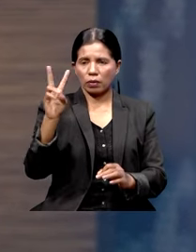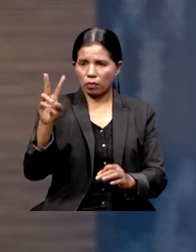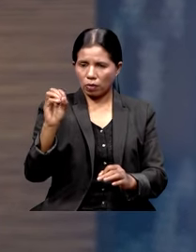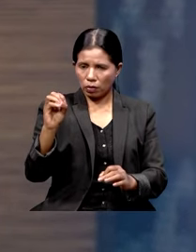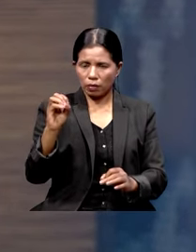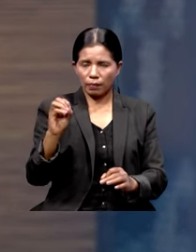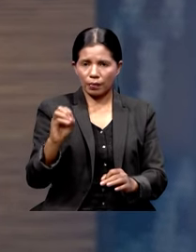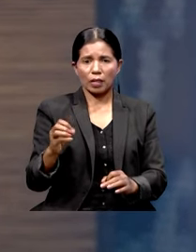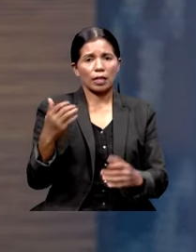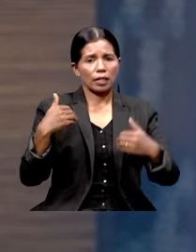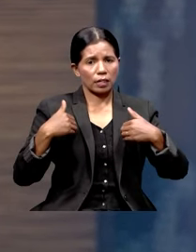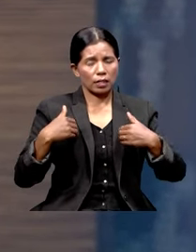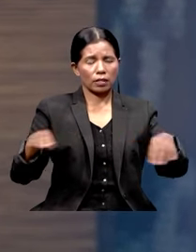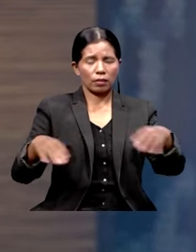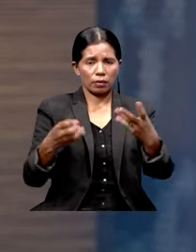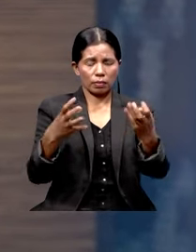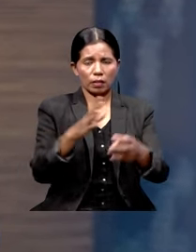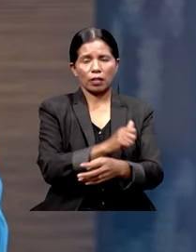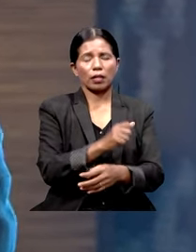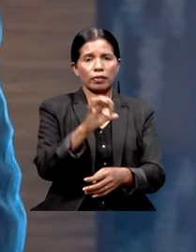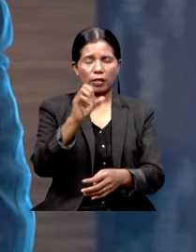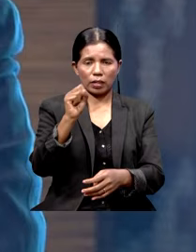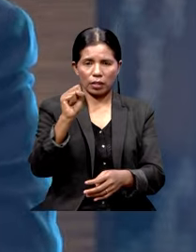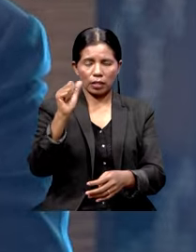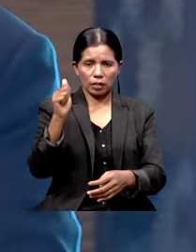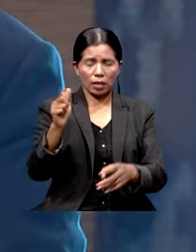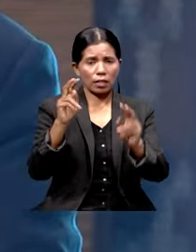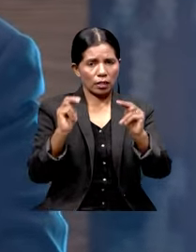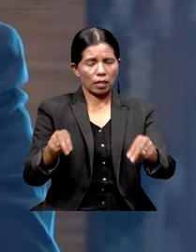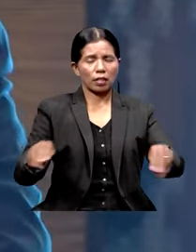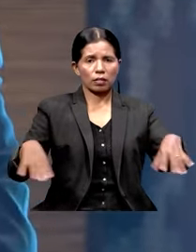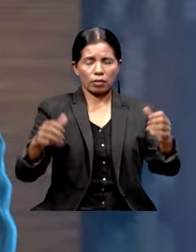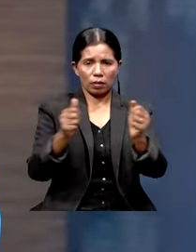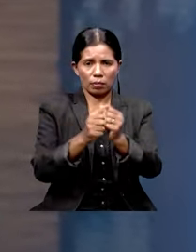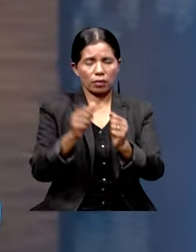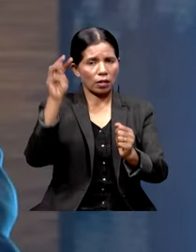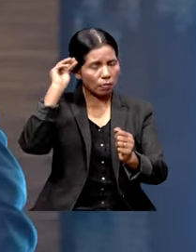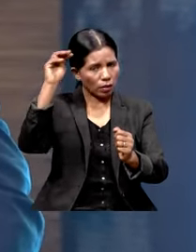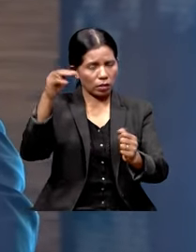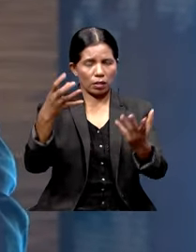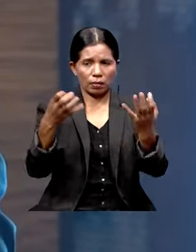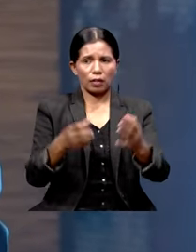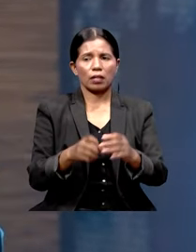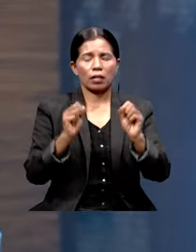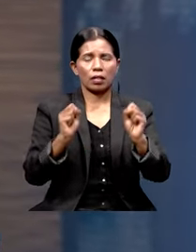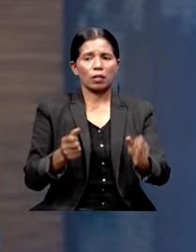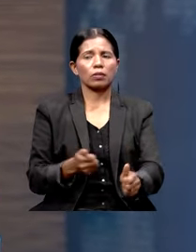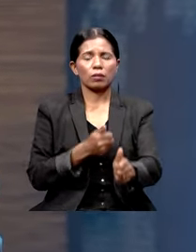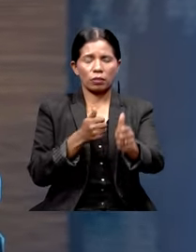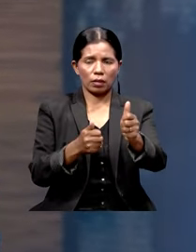e servisu lubukida ma alfaiza se tem que cumpri a muito com o ministério lubukida a tu preenche